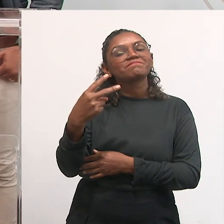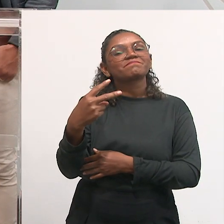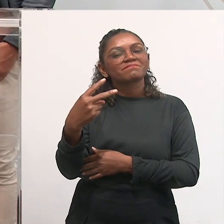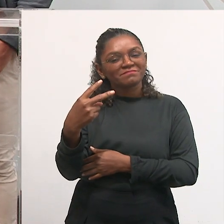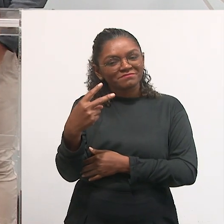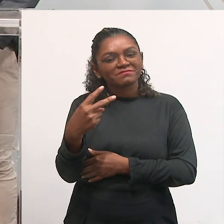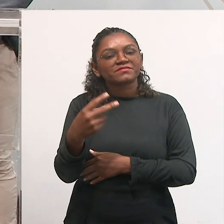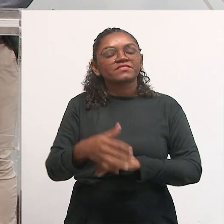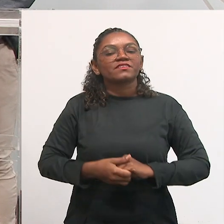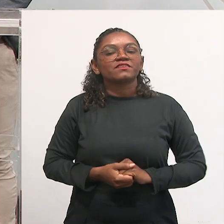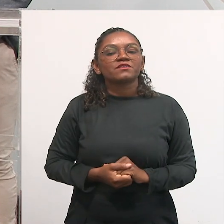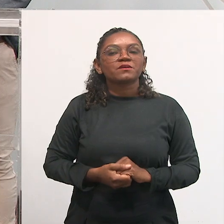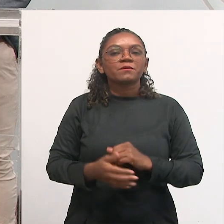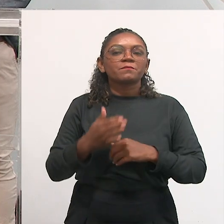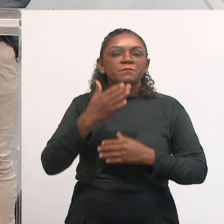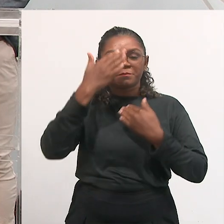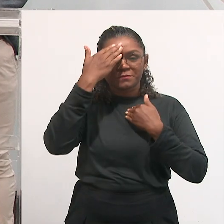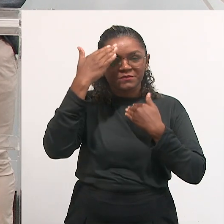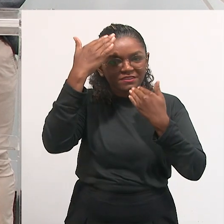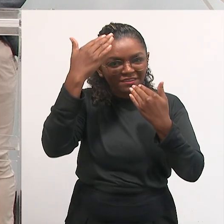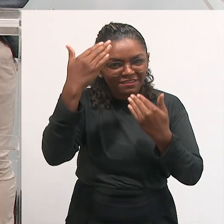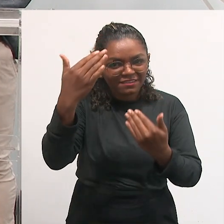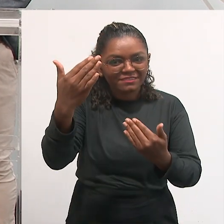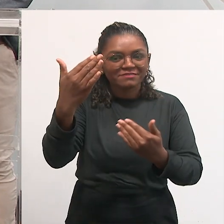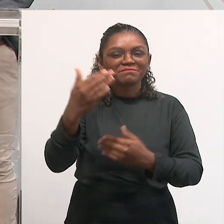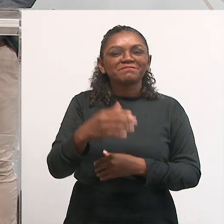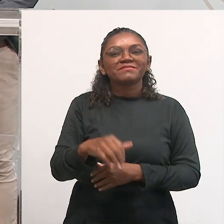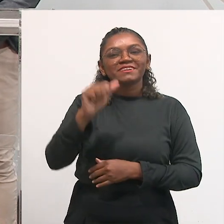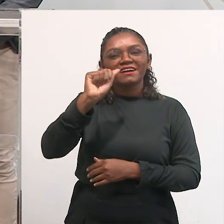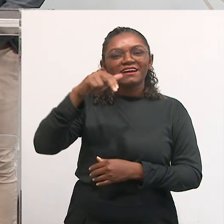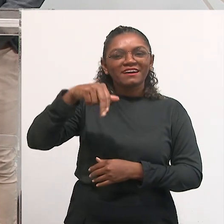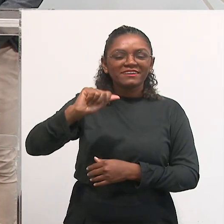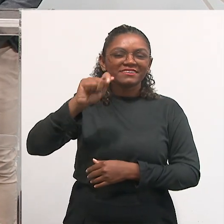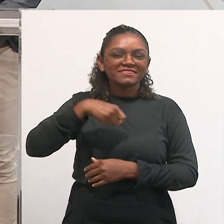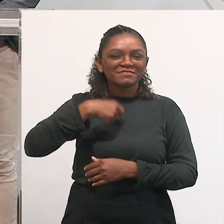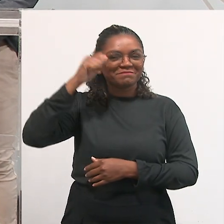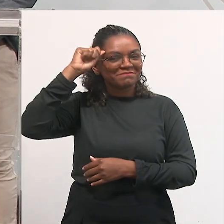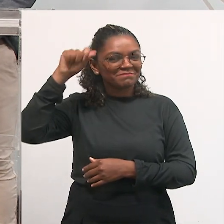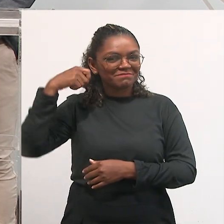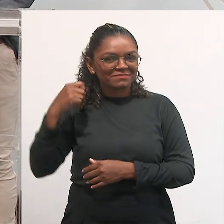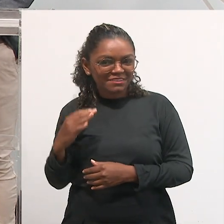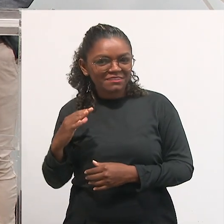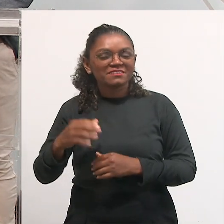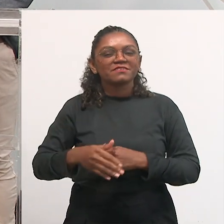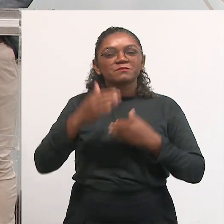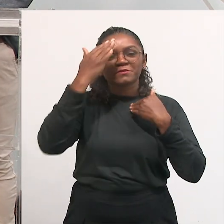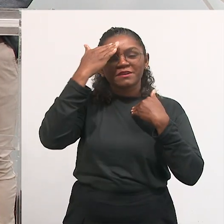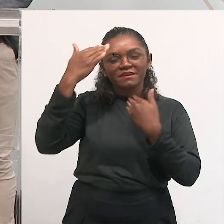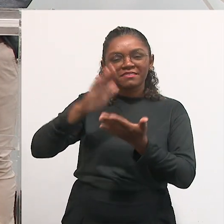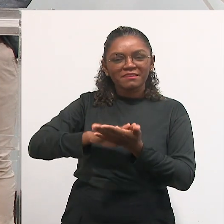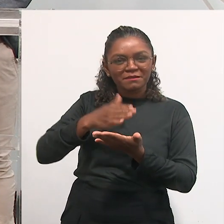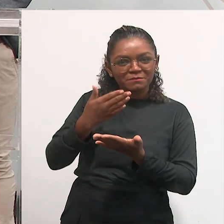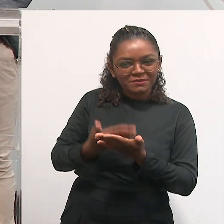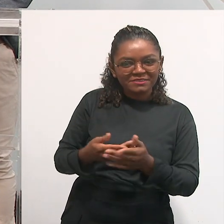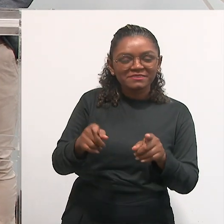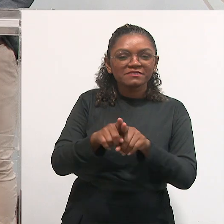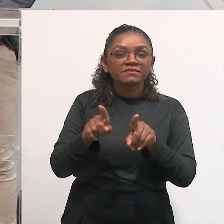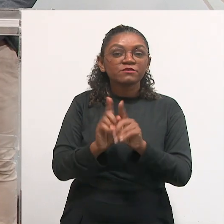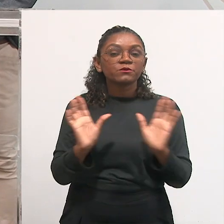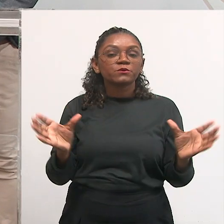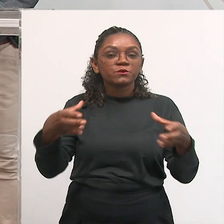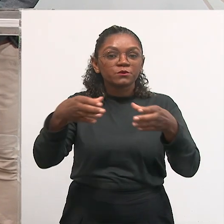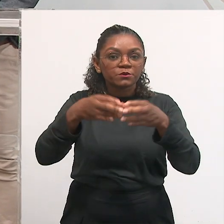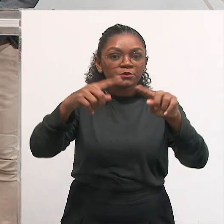2, Fica aqui o meu agradecimento a você, Ana, muito obrigado pela sua atuação como intérprete aqui, também a equipe